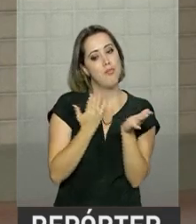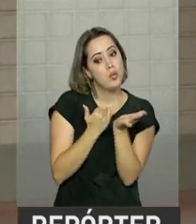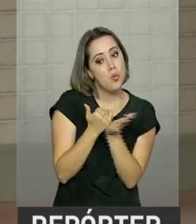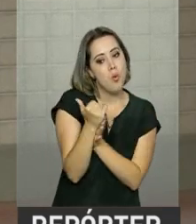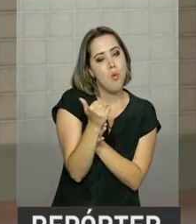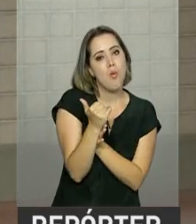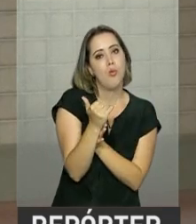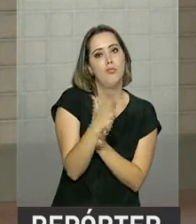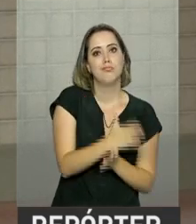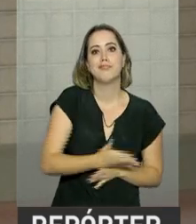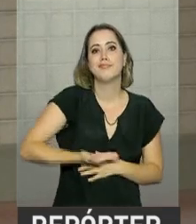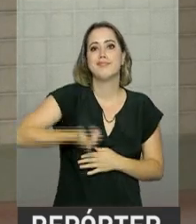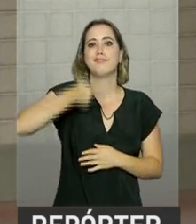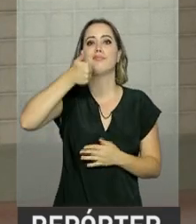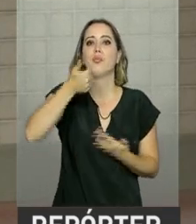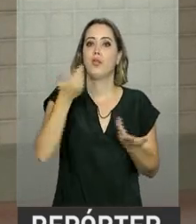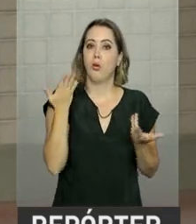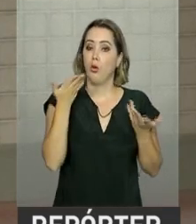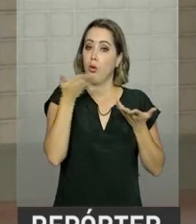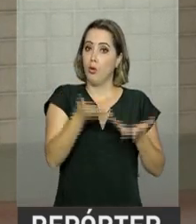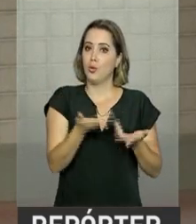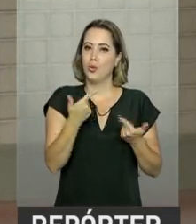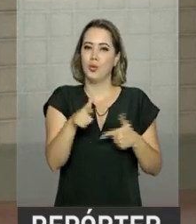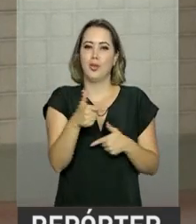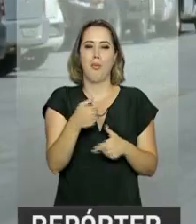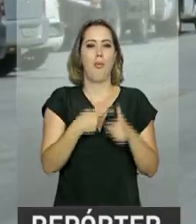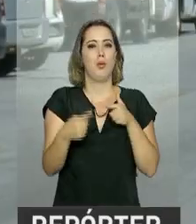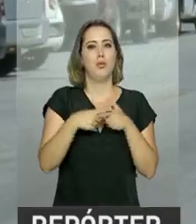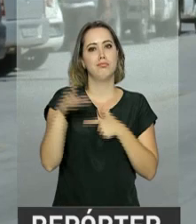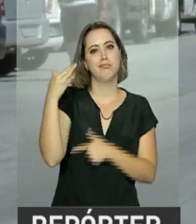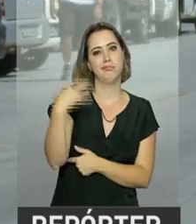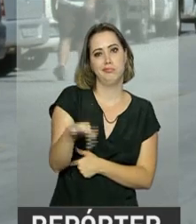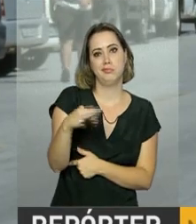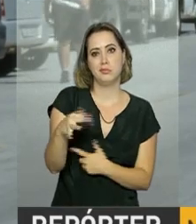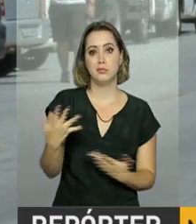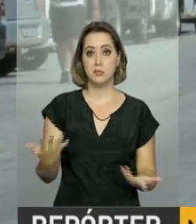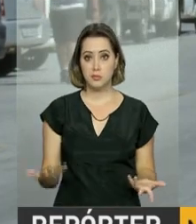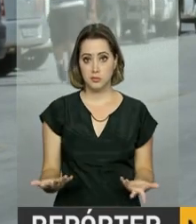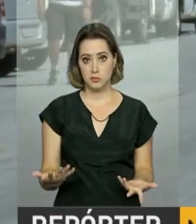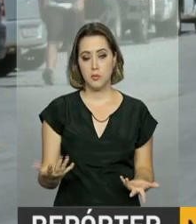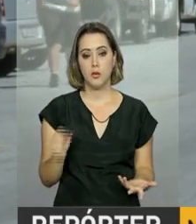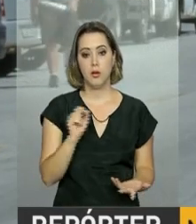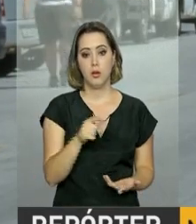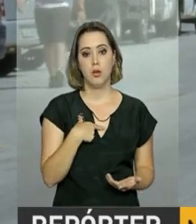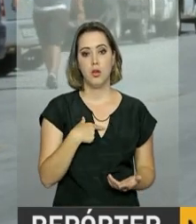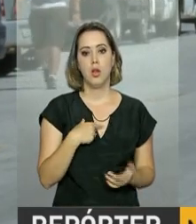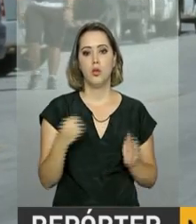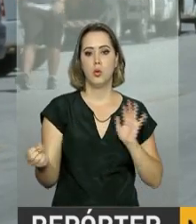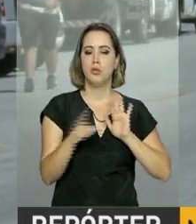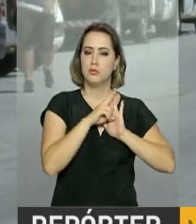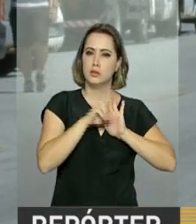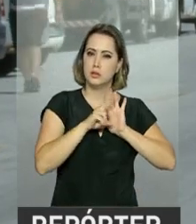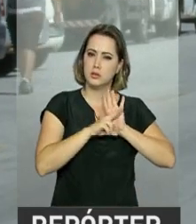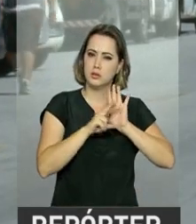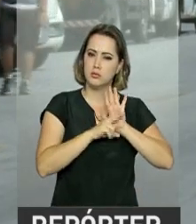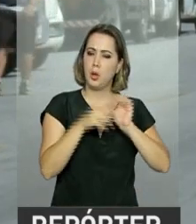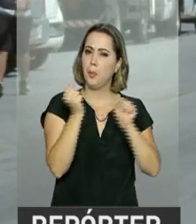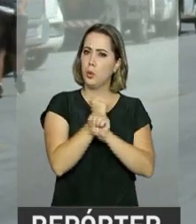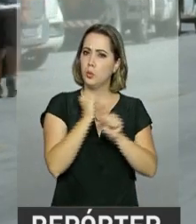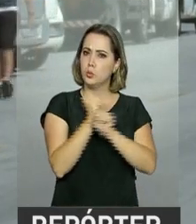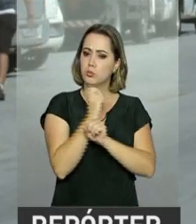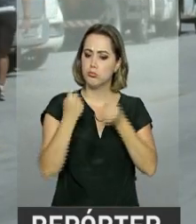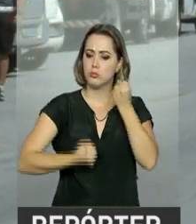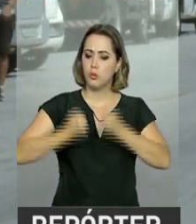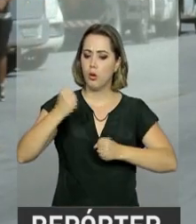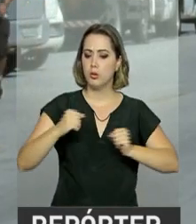a qualidade daquilo ali para não haver acidente além de criar regras para a confecção dos carros alegóricos o imetro